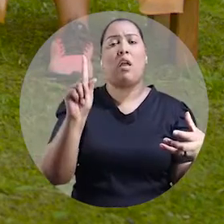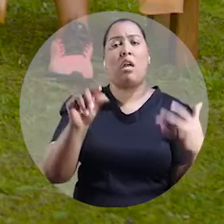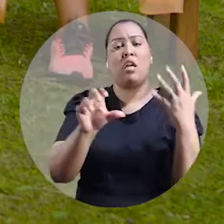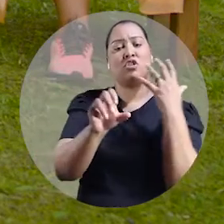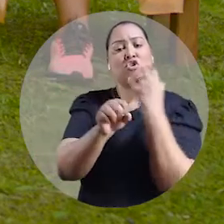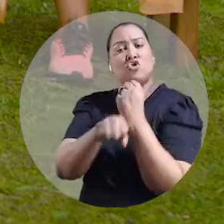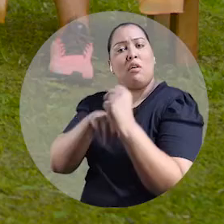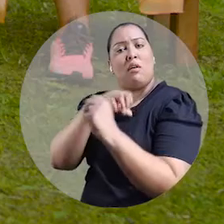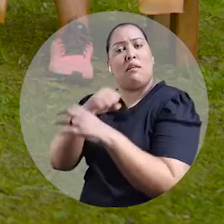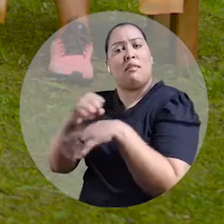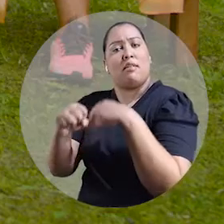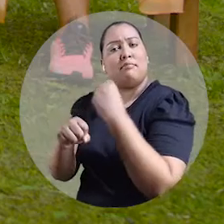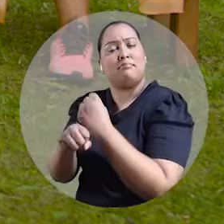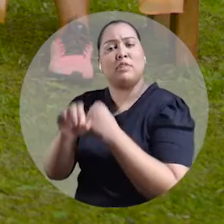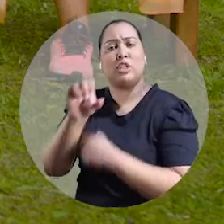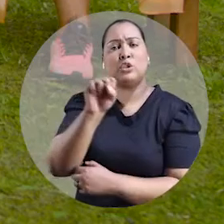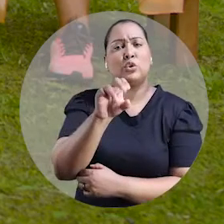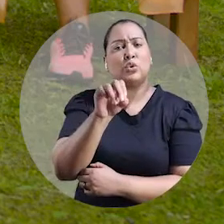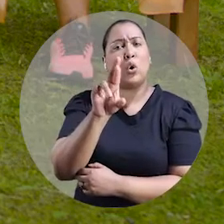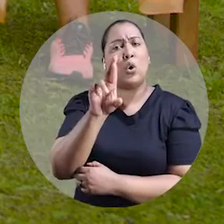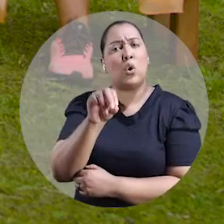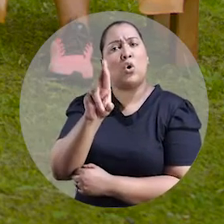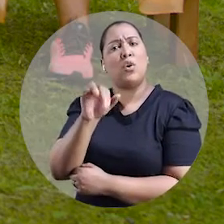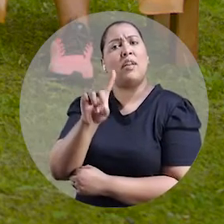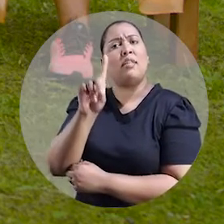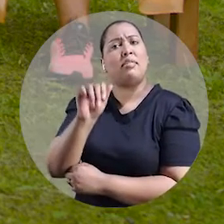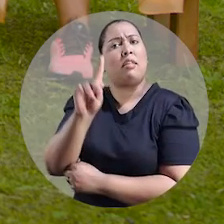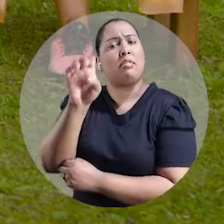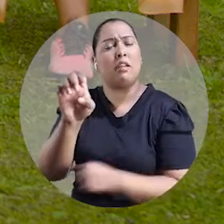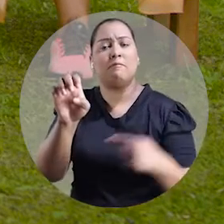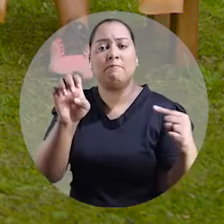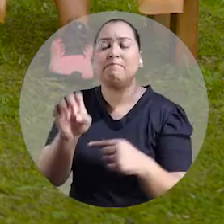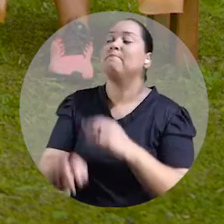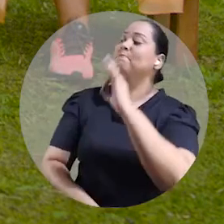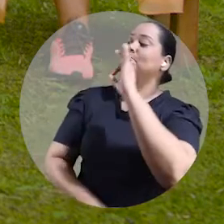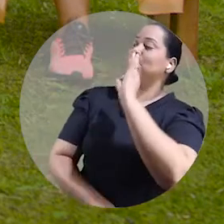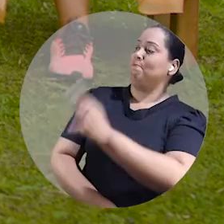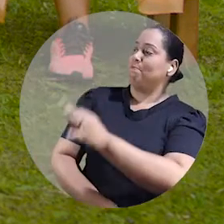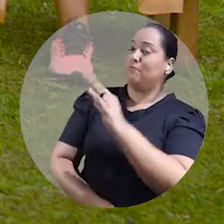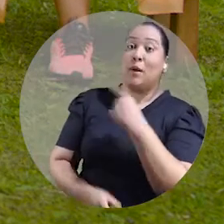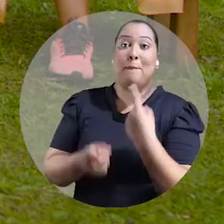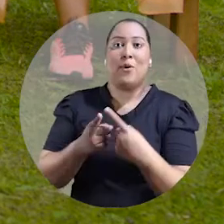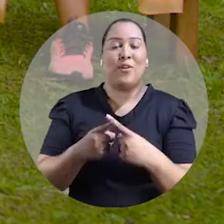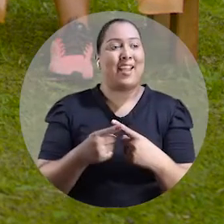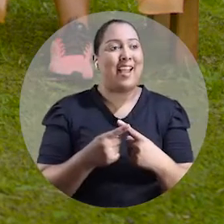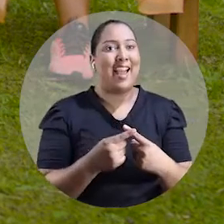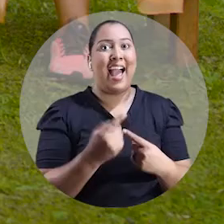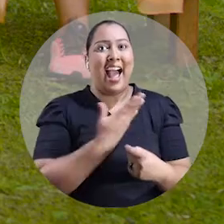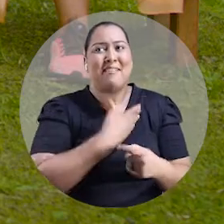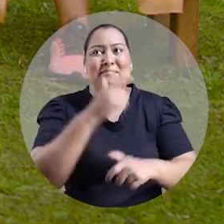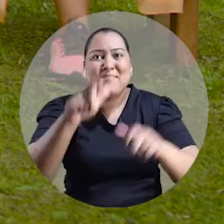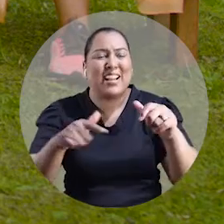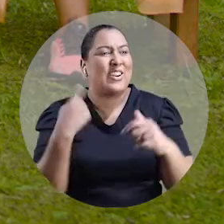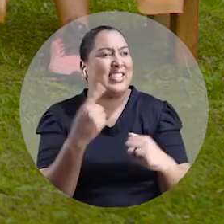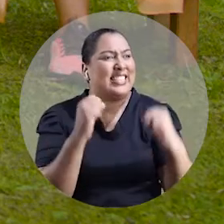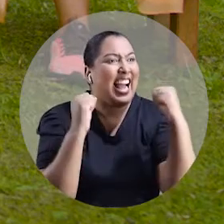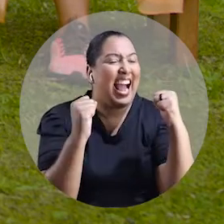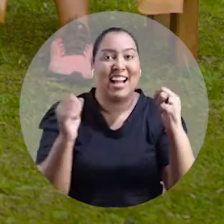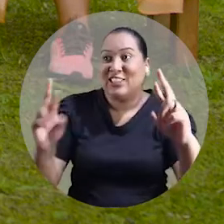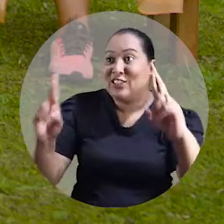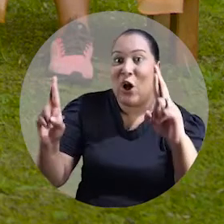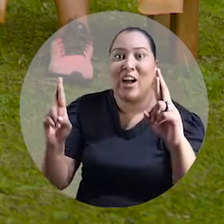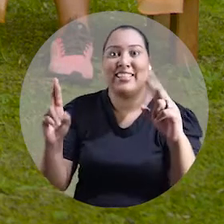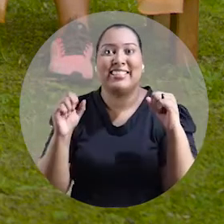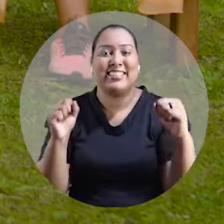uma sororidade, Isso. sabe? Tem uma sororidade. A gente torce uma pela outra, sabe? Por